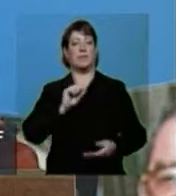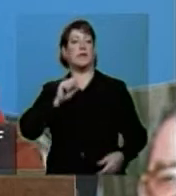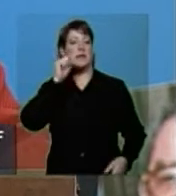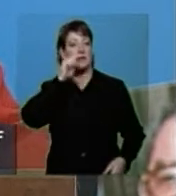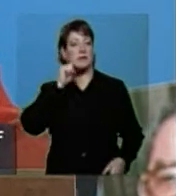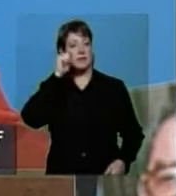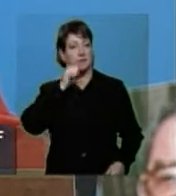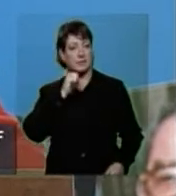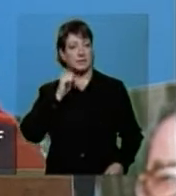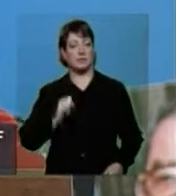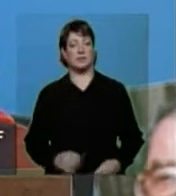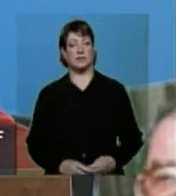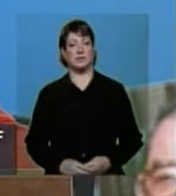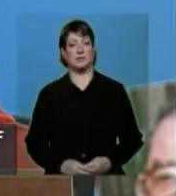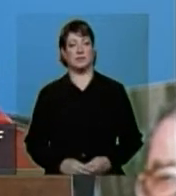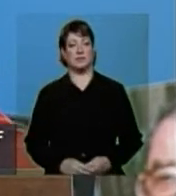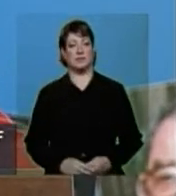senador,